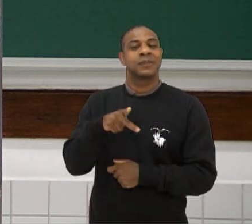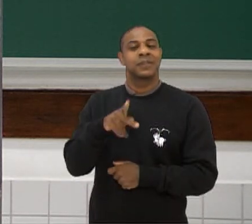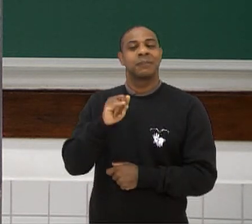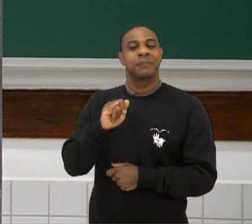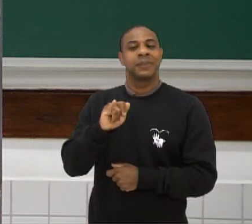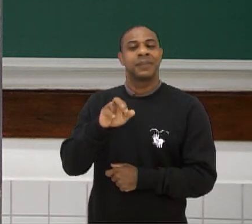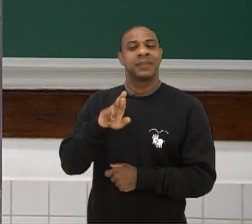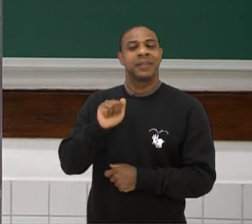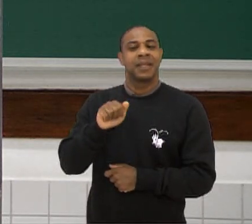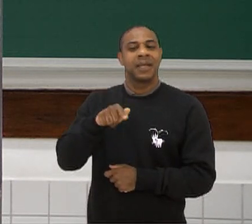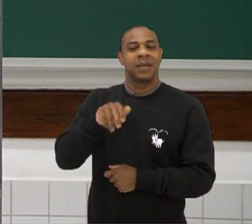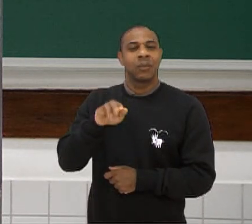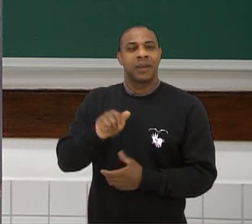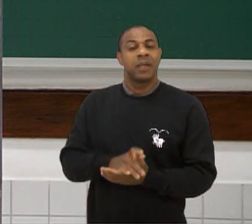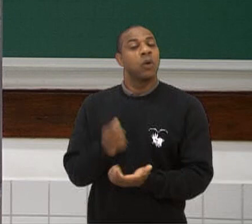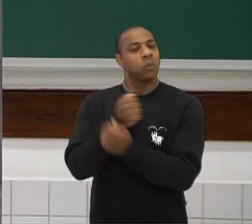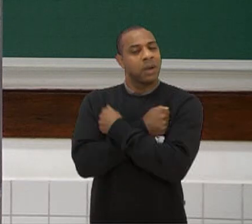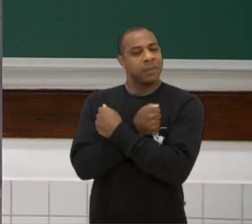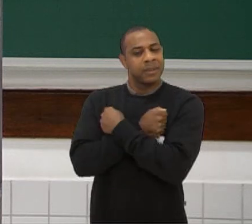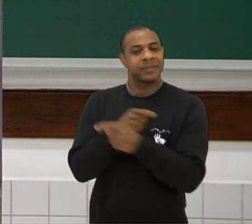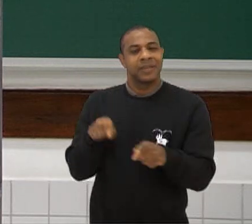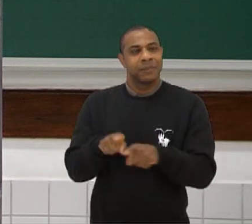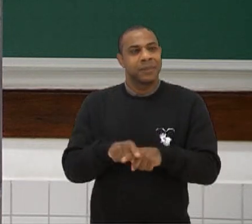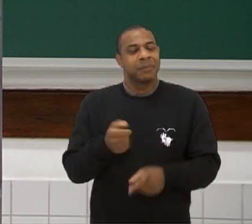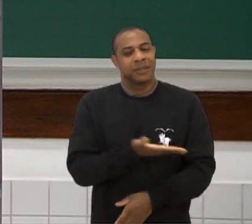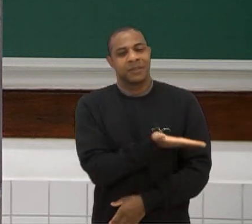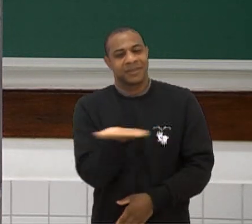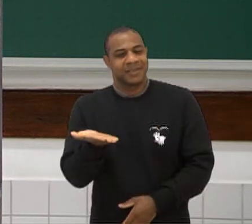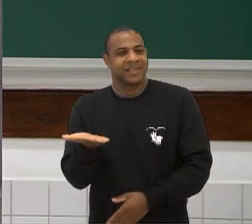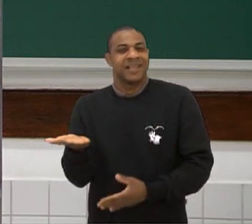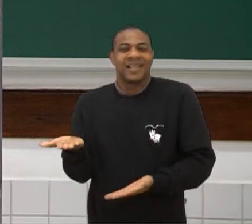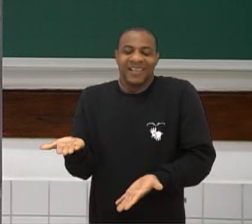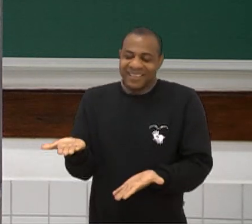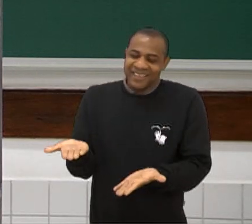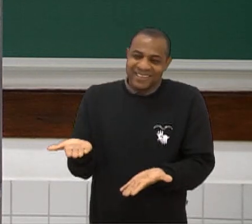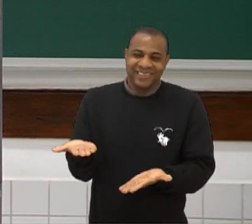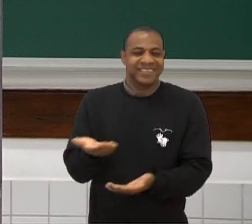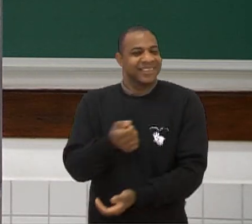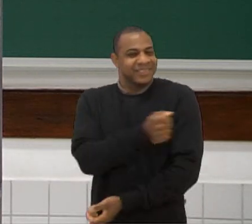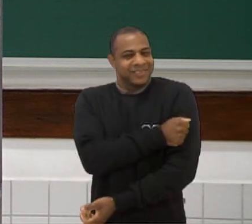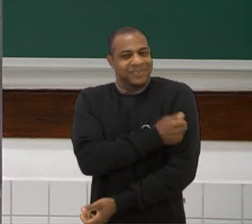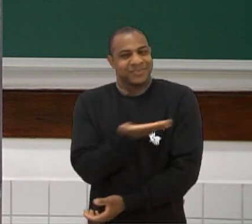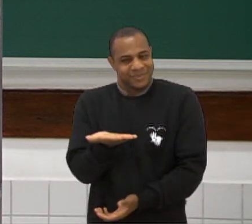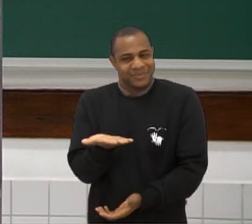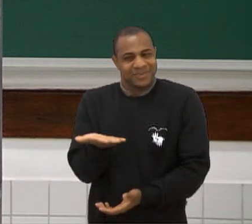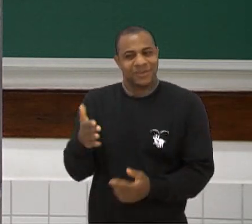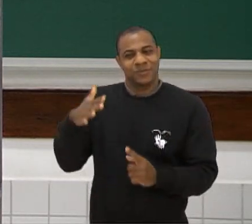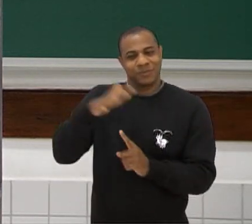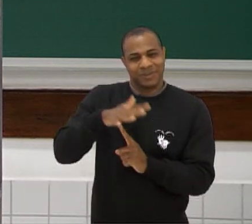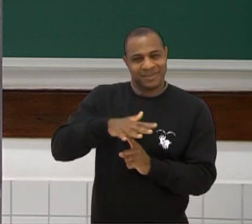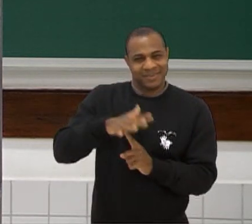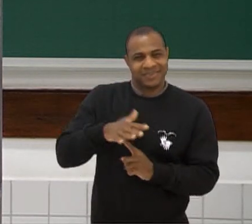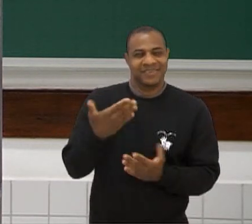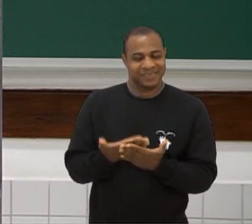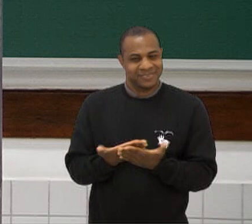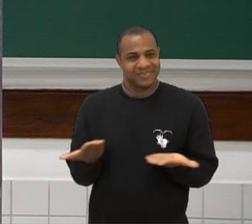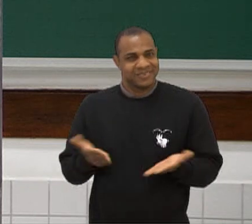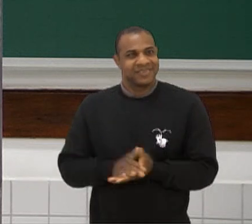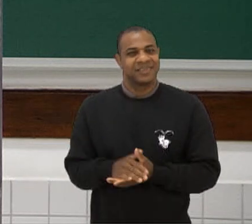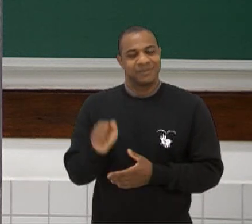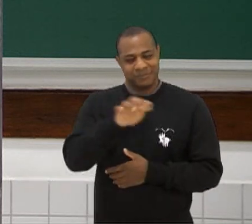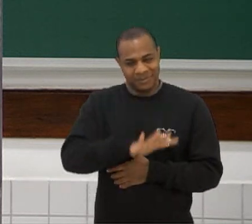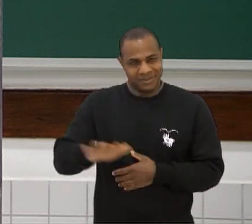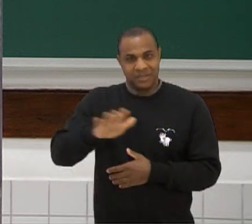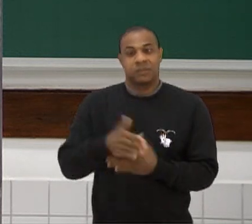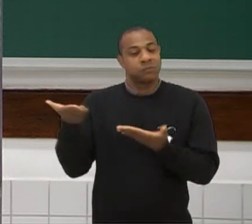para me mandar um abraço, mas eu vou mandar um abraço para todos os alunos desse enorme Paraná, né? Um grande abraço virtual para todos aí, né? Então, sejam todos